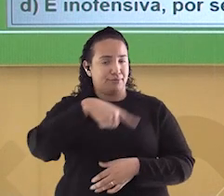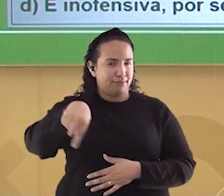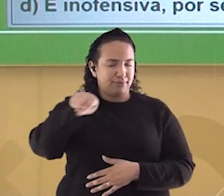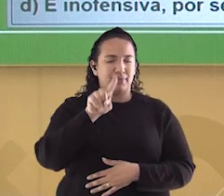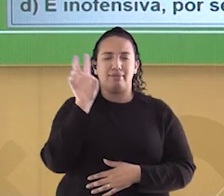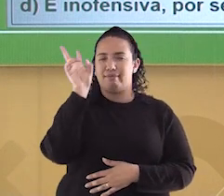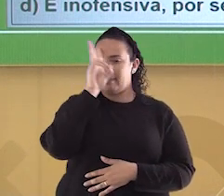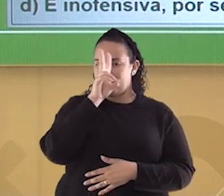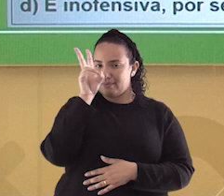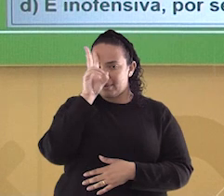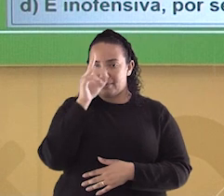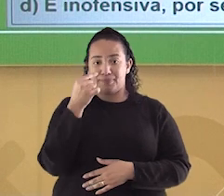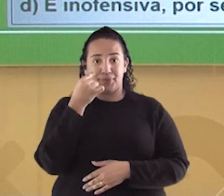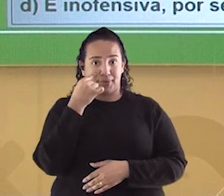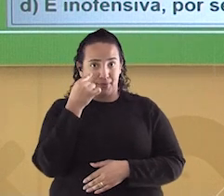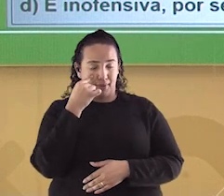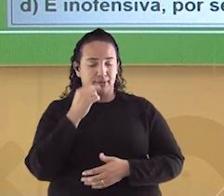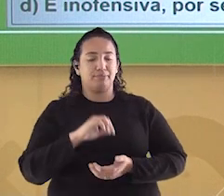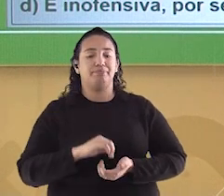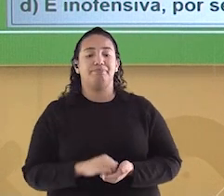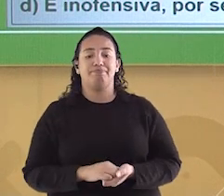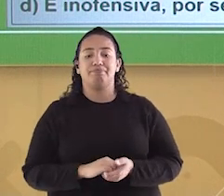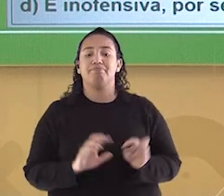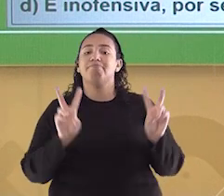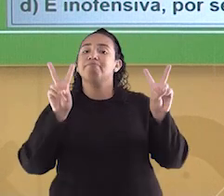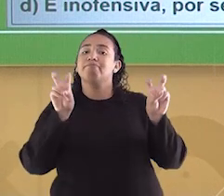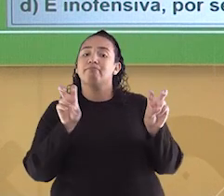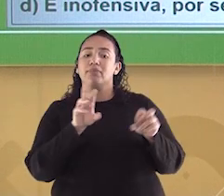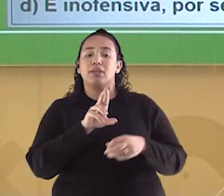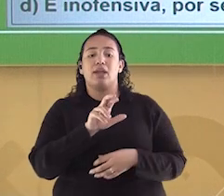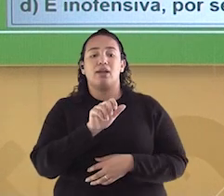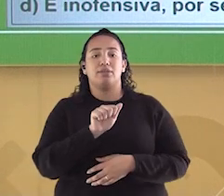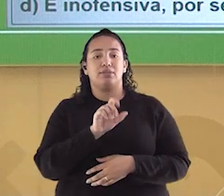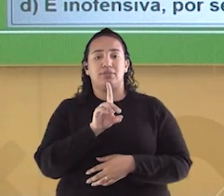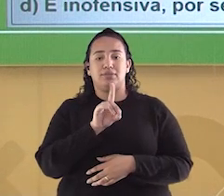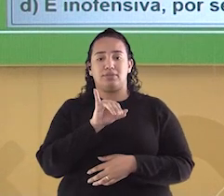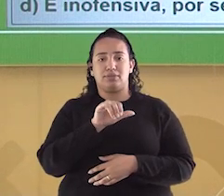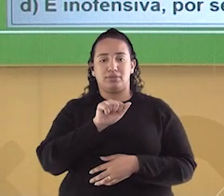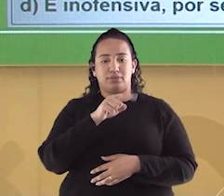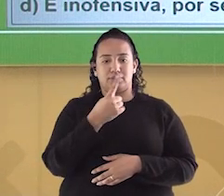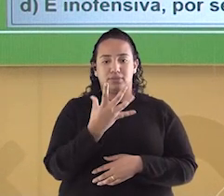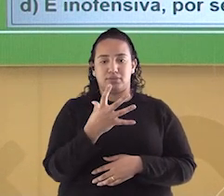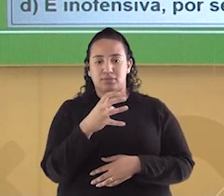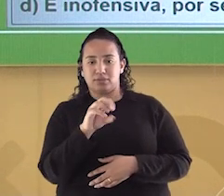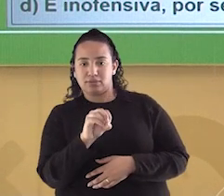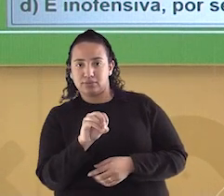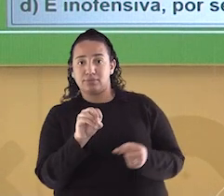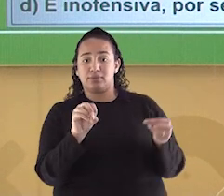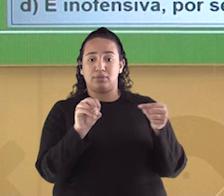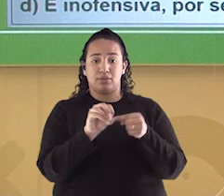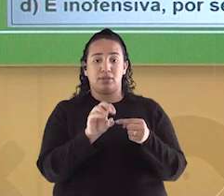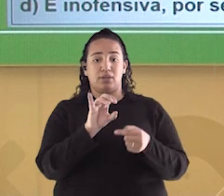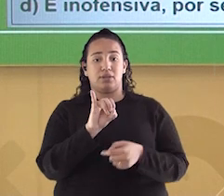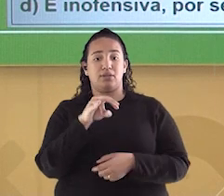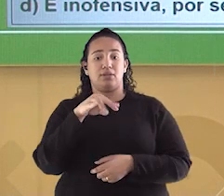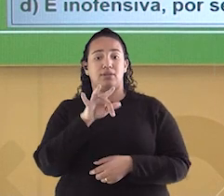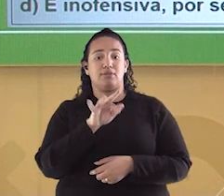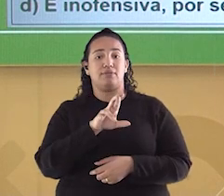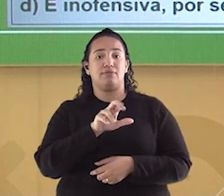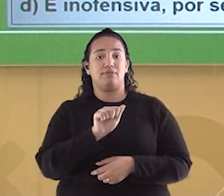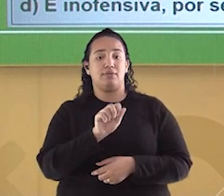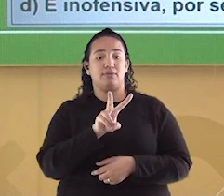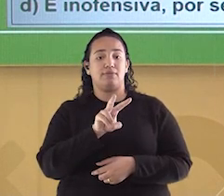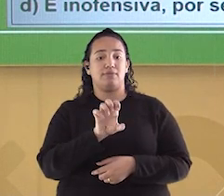lembrar. E o enunciado diz o seguinte: sobre a radiação emitida pelo termômetro infravermelho, usado no retorno às